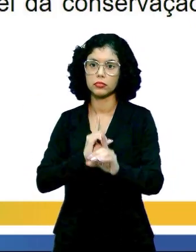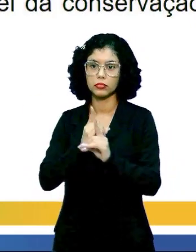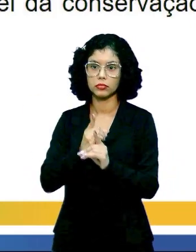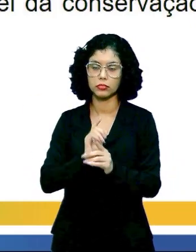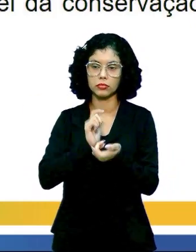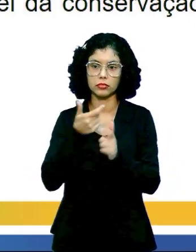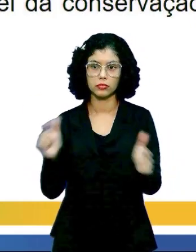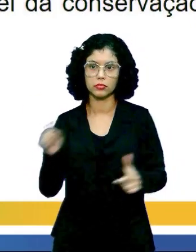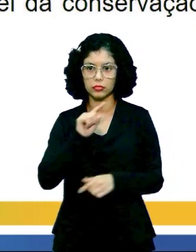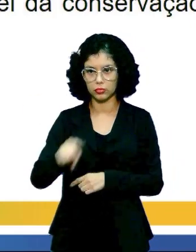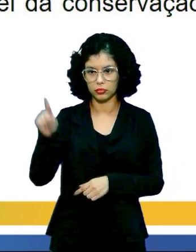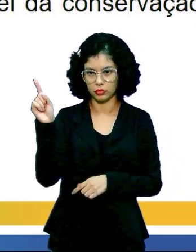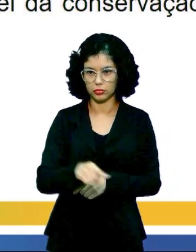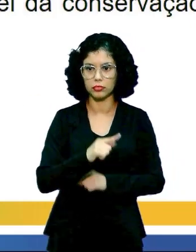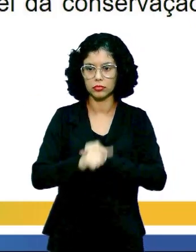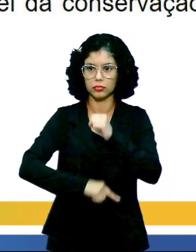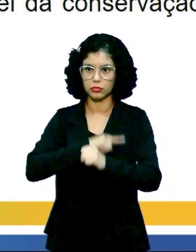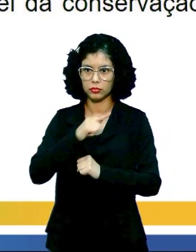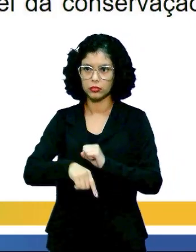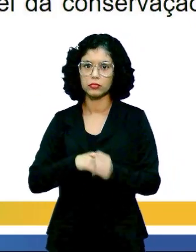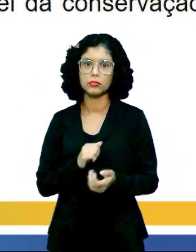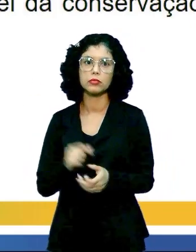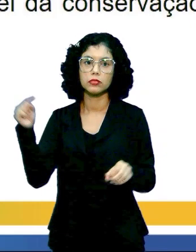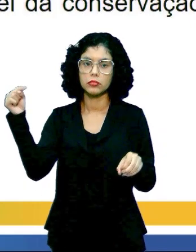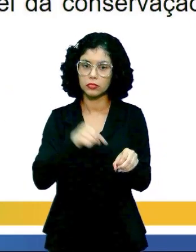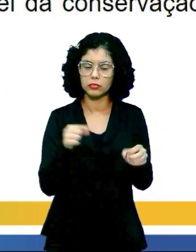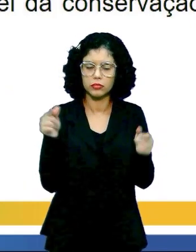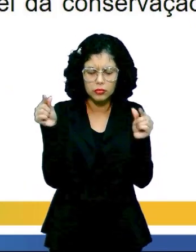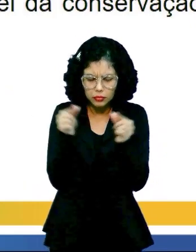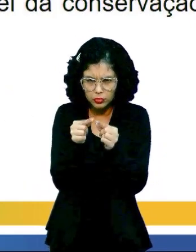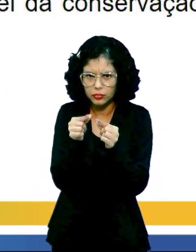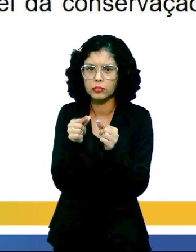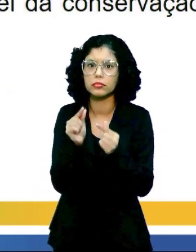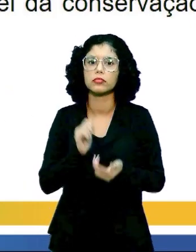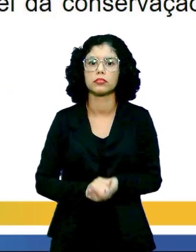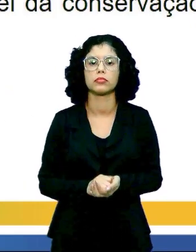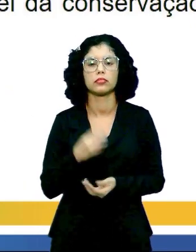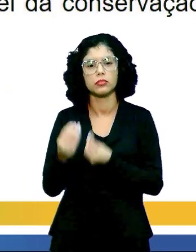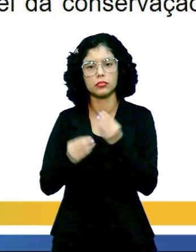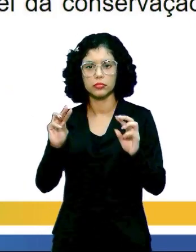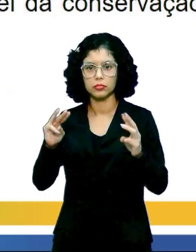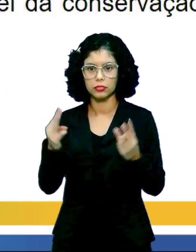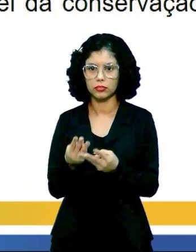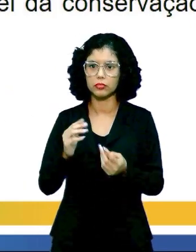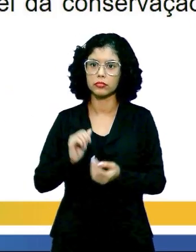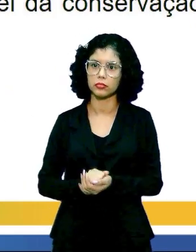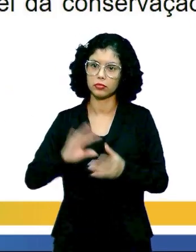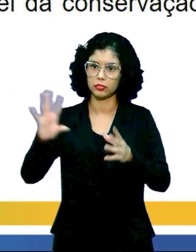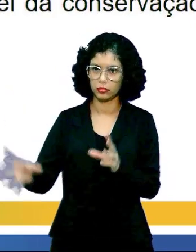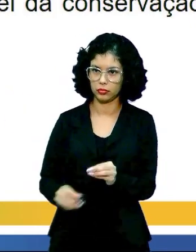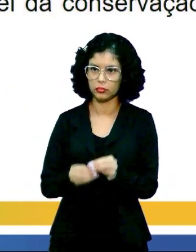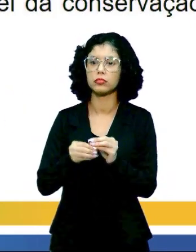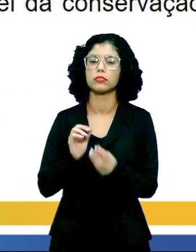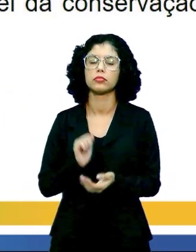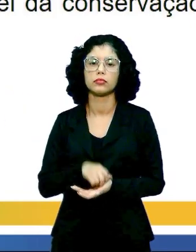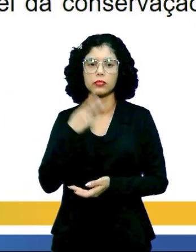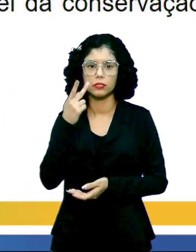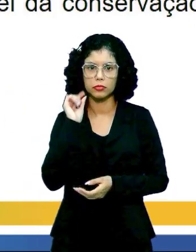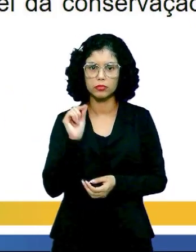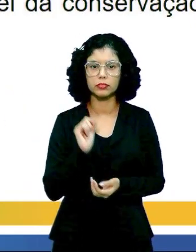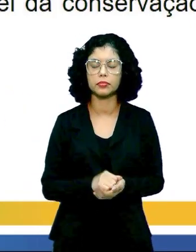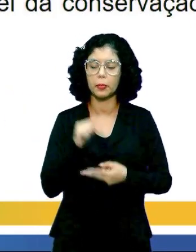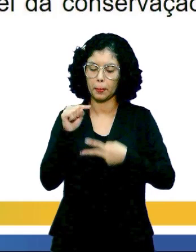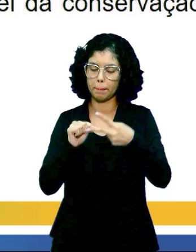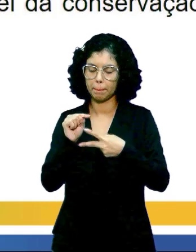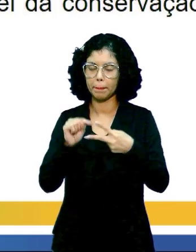Rutherford encontrou grande espaço vazio no átomo e um núcleo muito pequeno com massa. Bohr complementou afirmando que